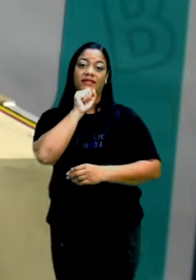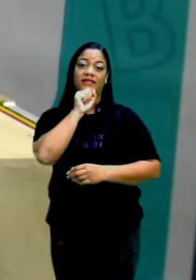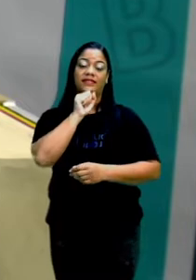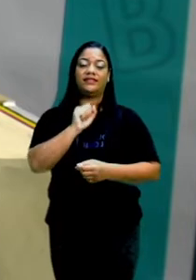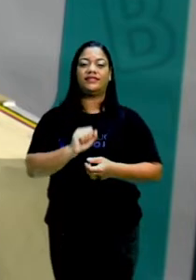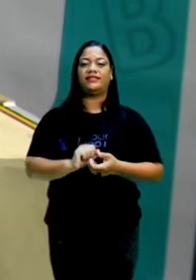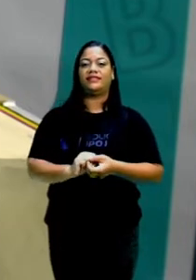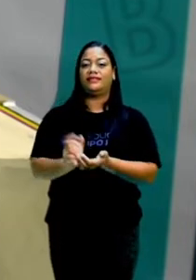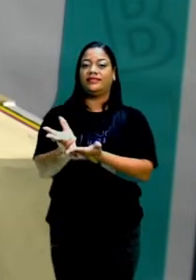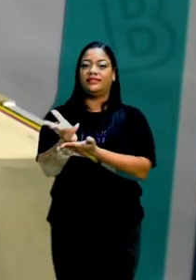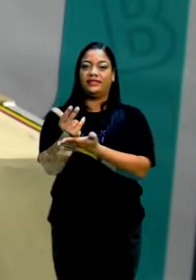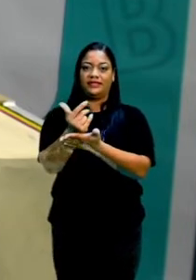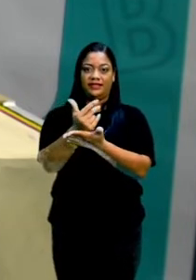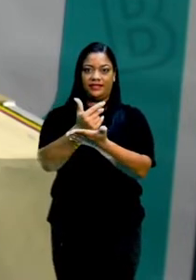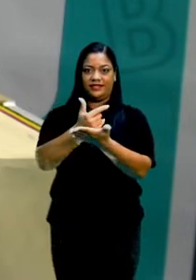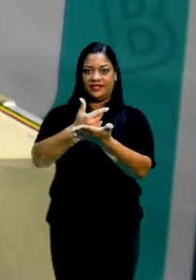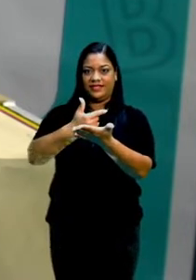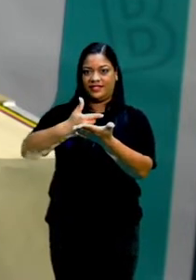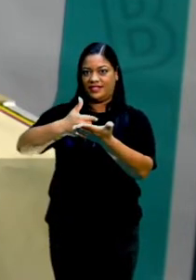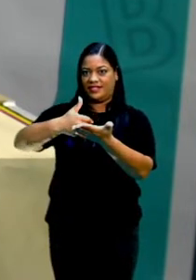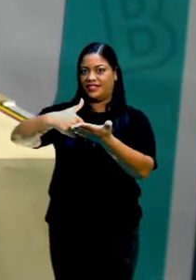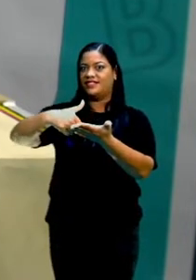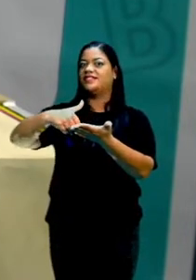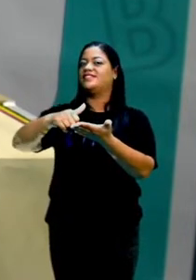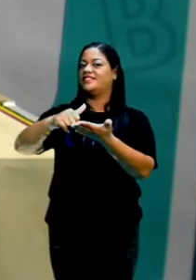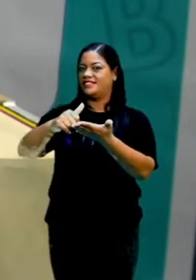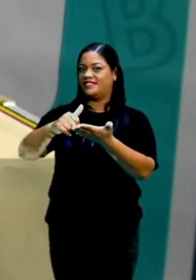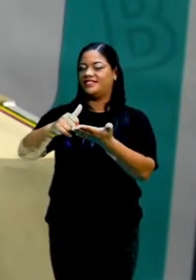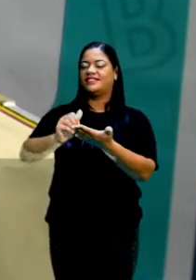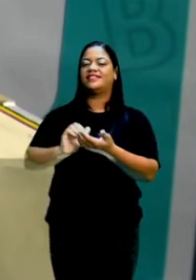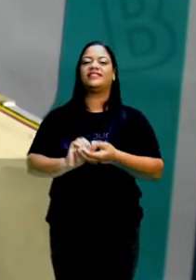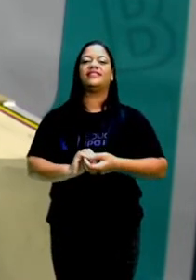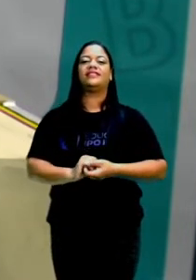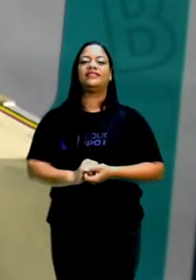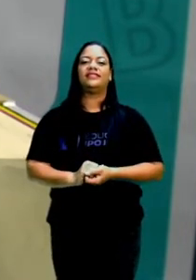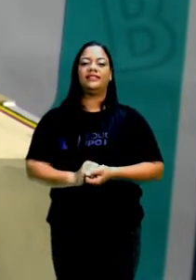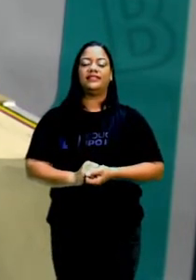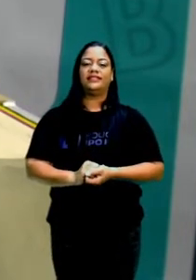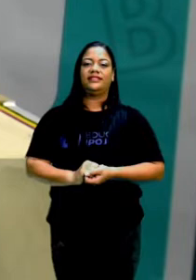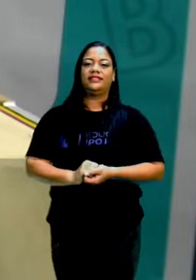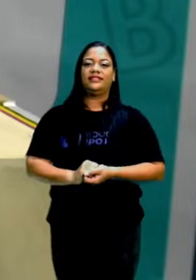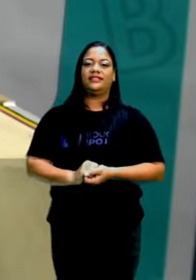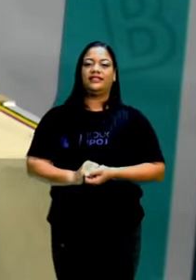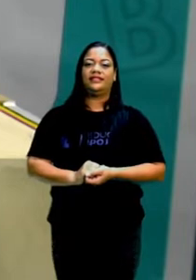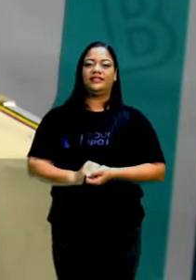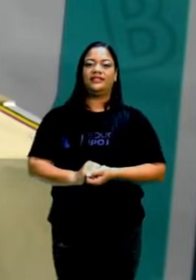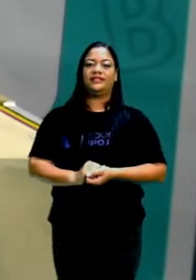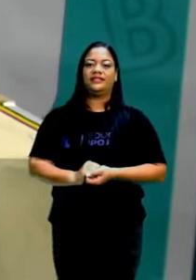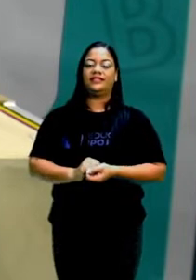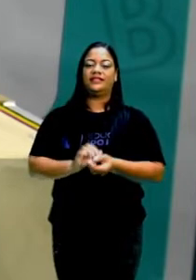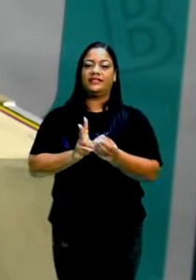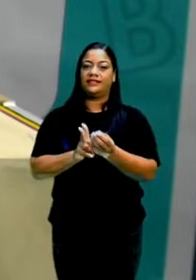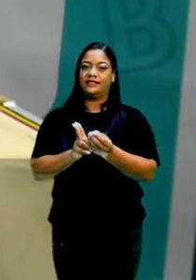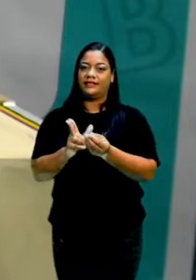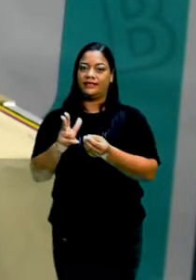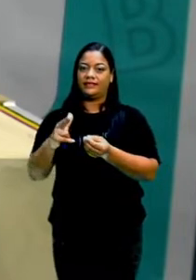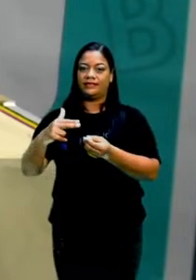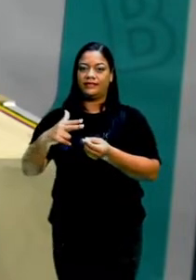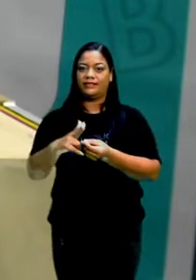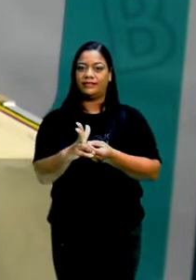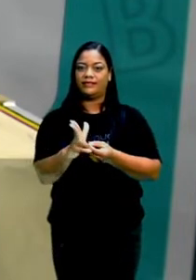que vai desenhar a gotinha. Olha aqui, que a irmã já trouxe desenhadinha a gente vai